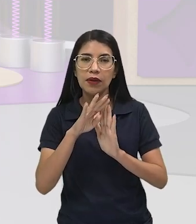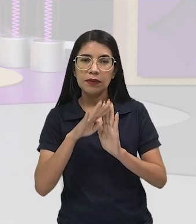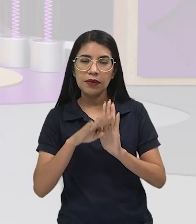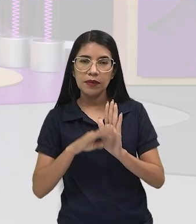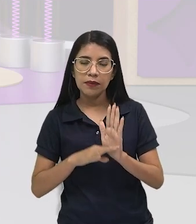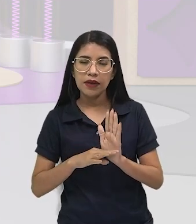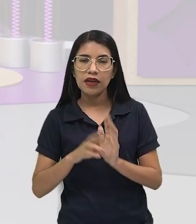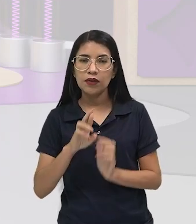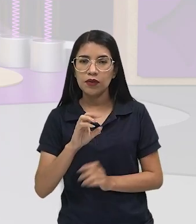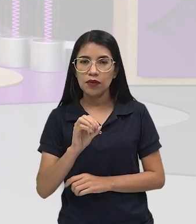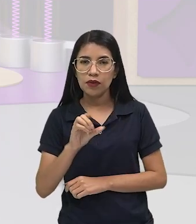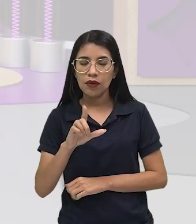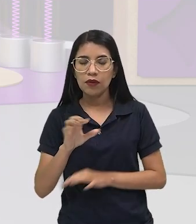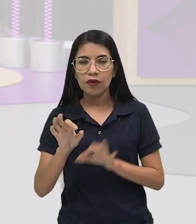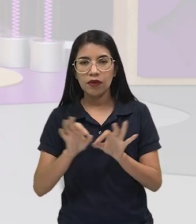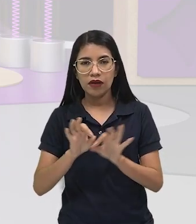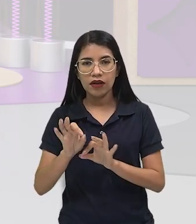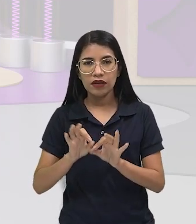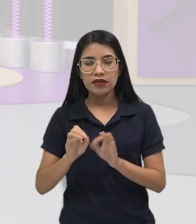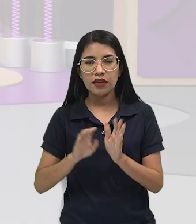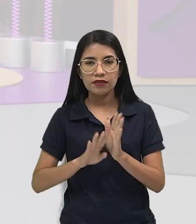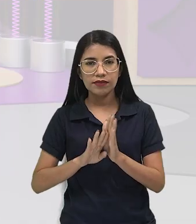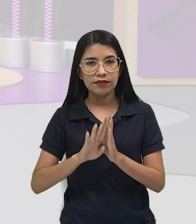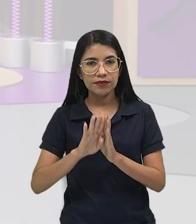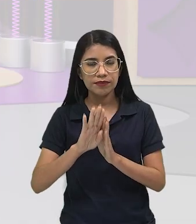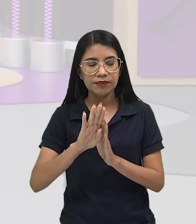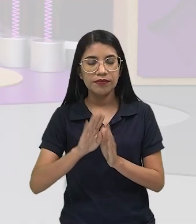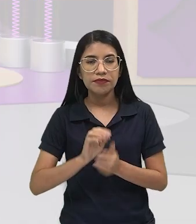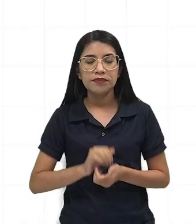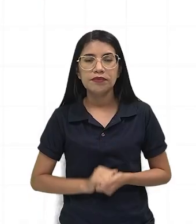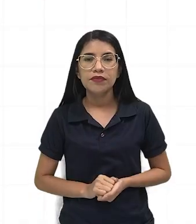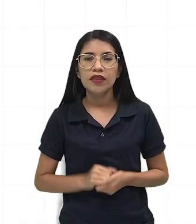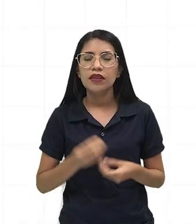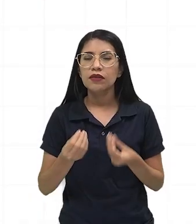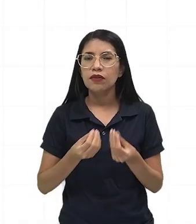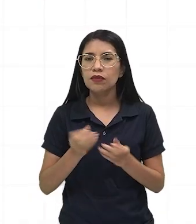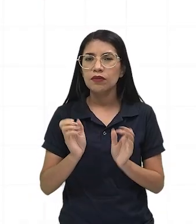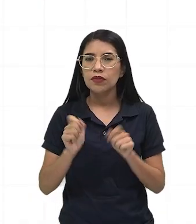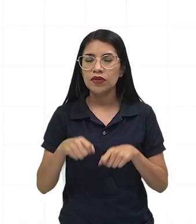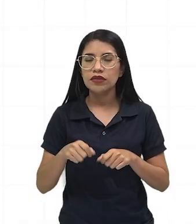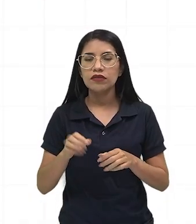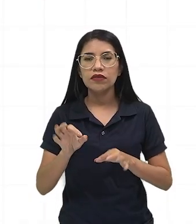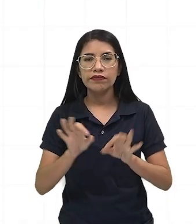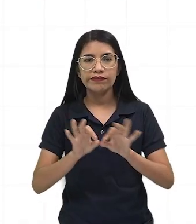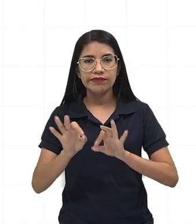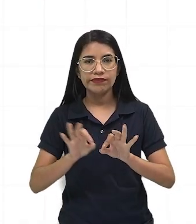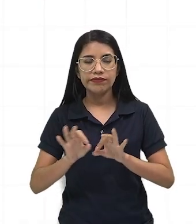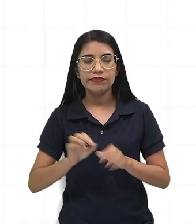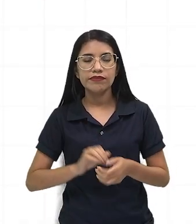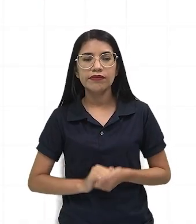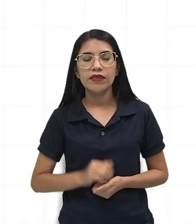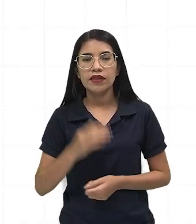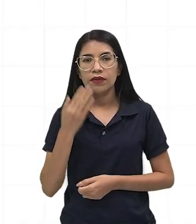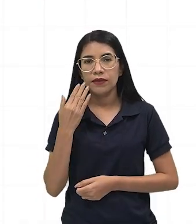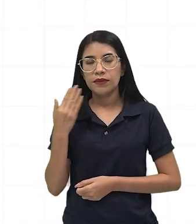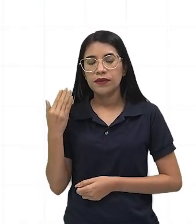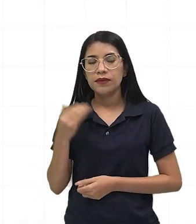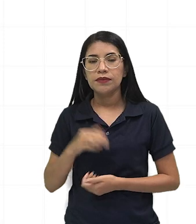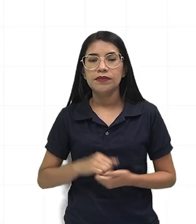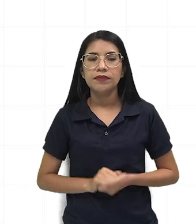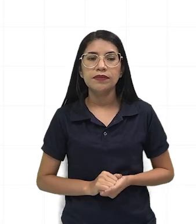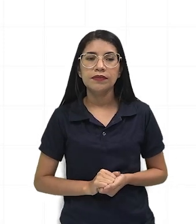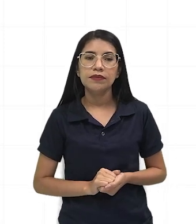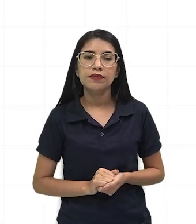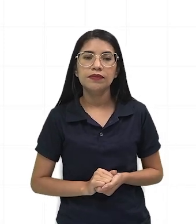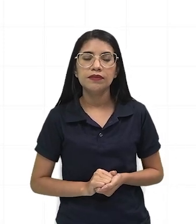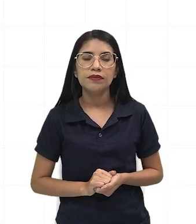é o rol, organizar em ordem crescente. Vejamos como fazer isso. Então, aqui, ó,